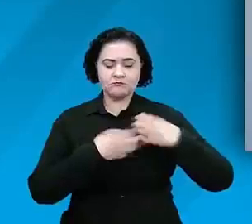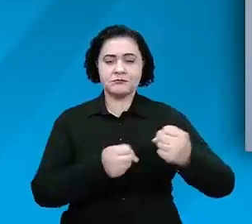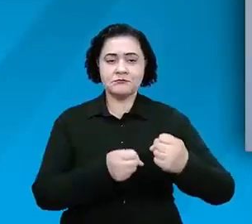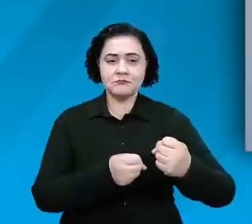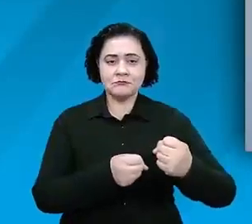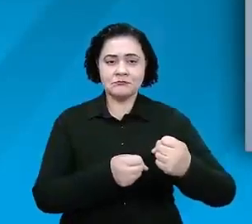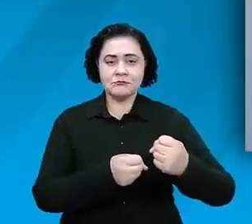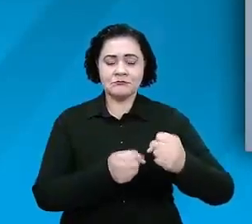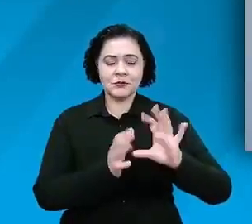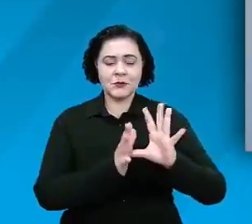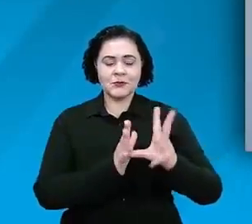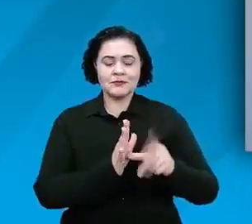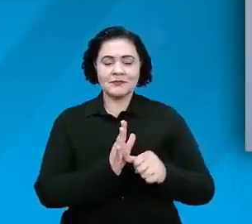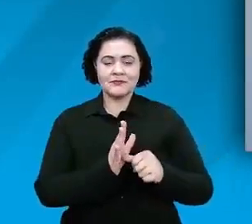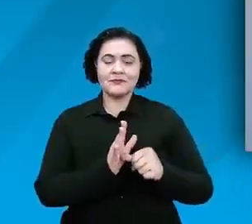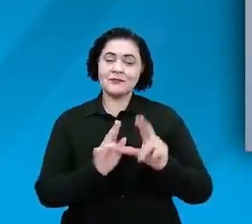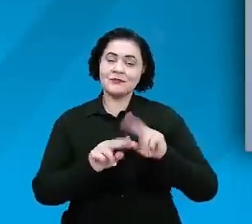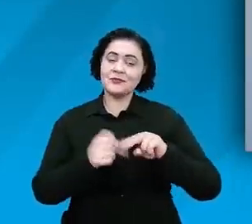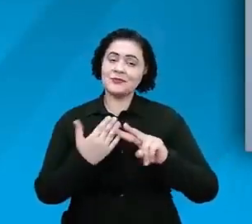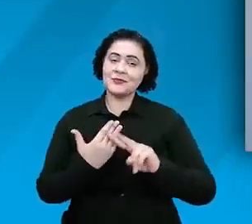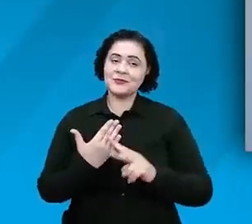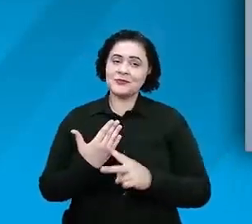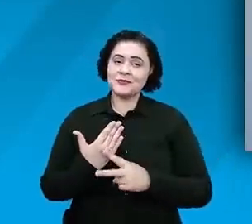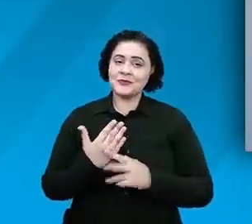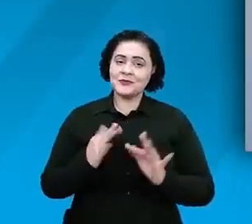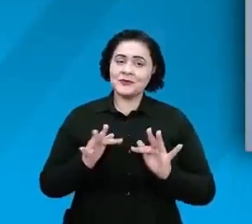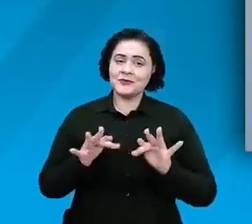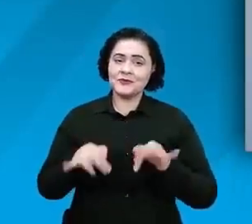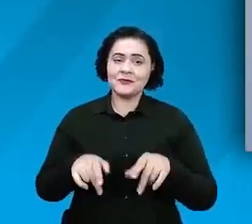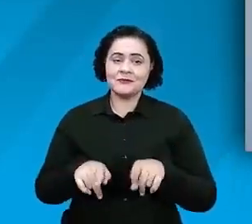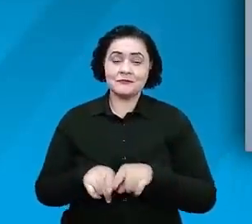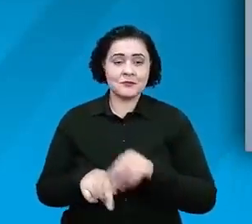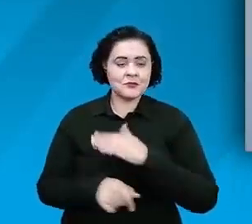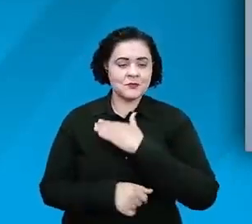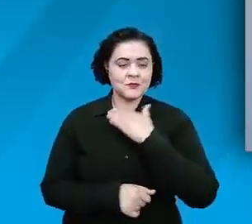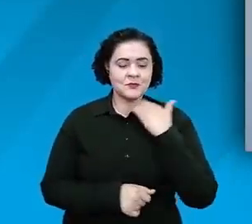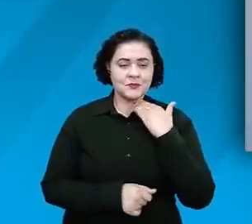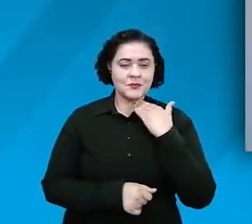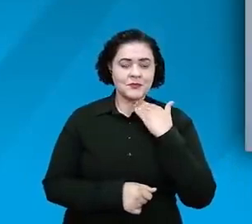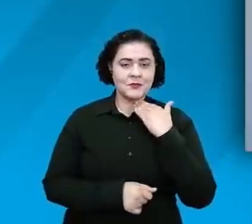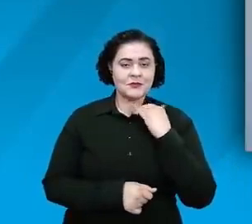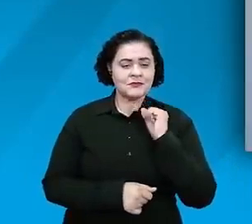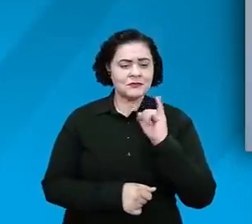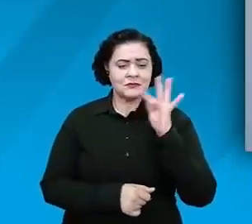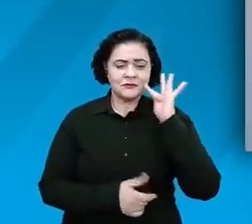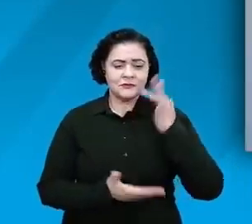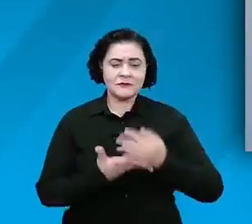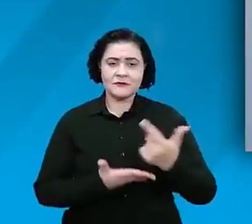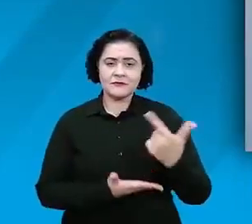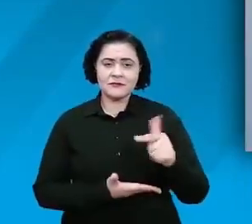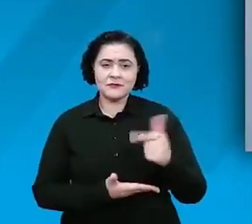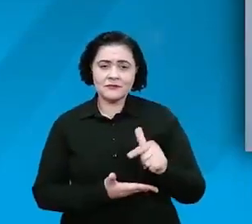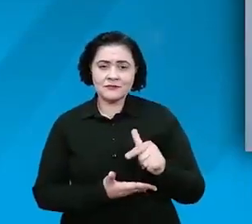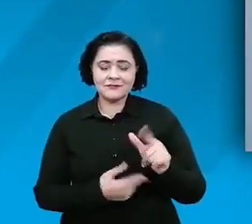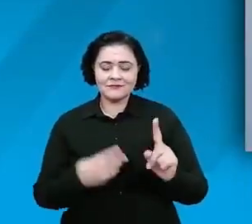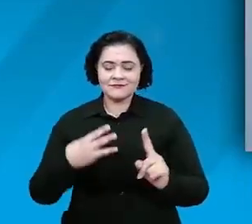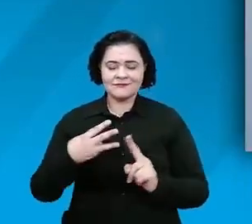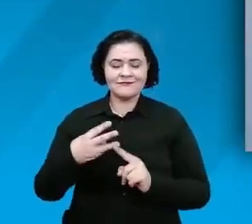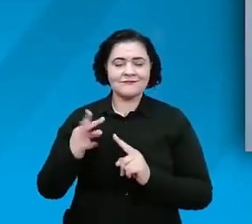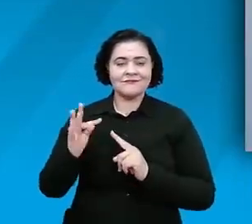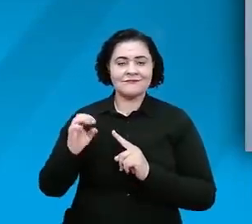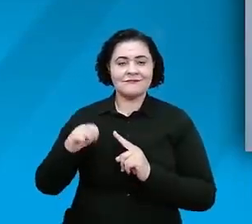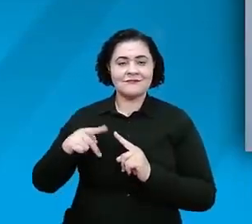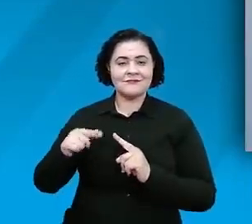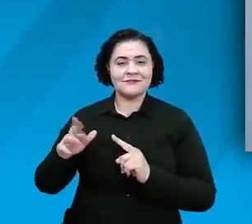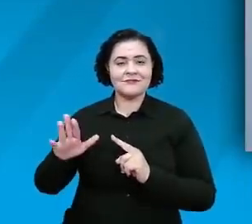ateísmo. E como consequência final, com a morte da fé, a temperança